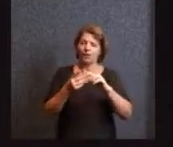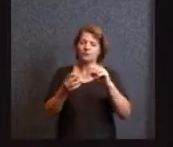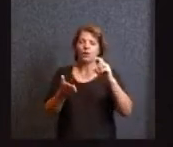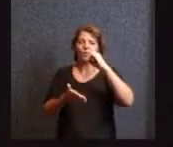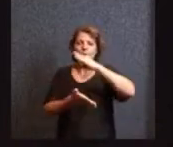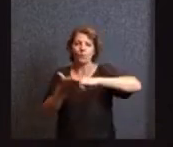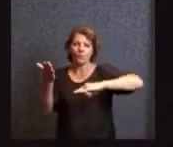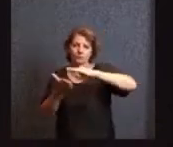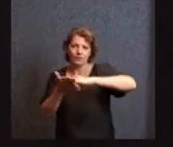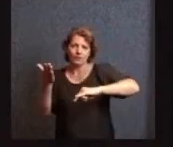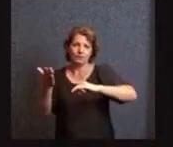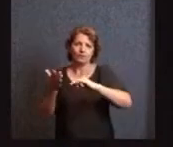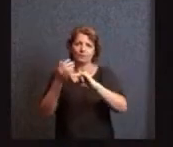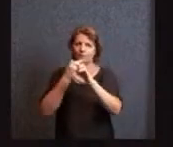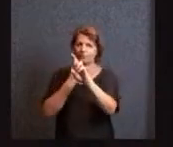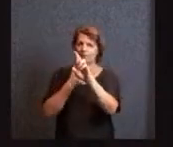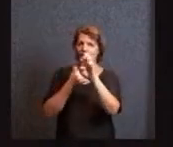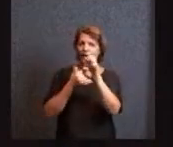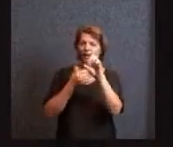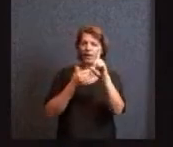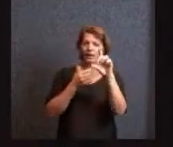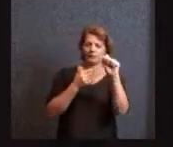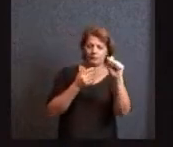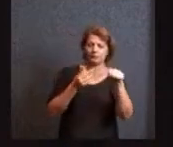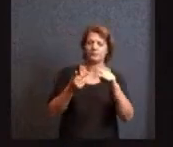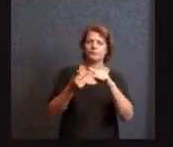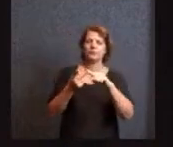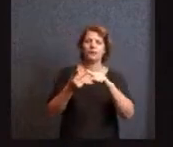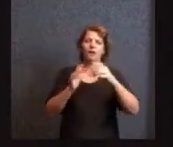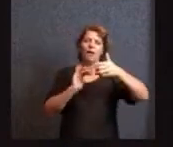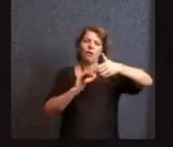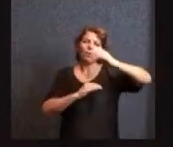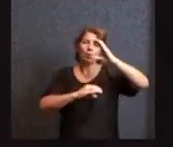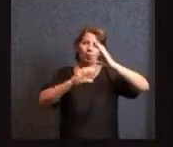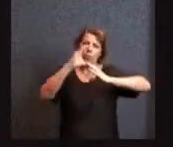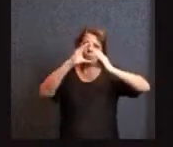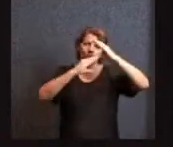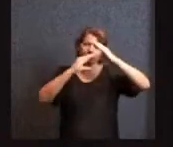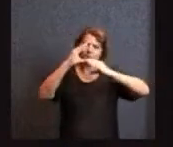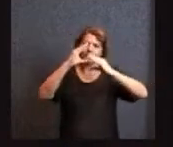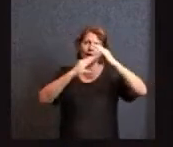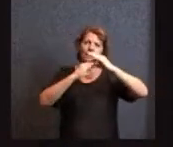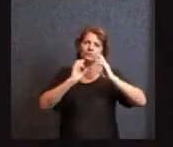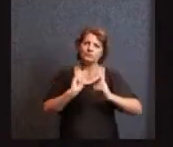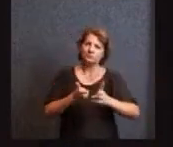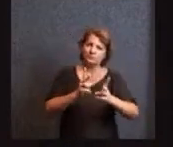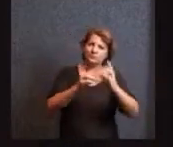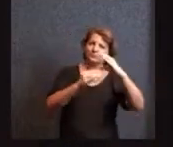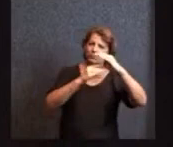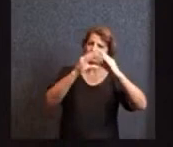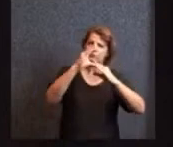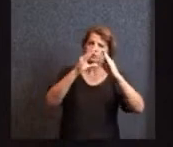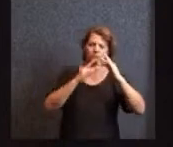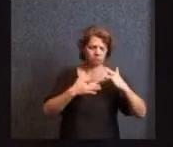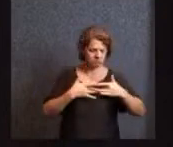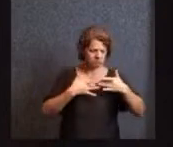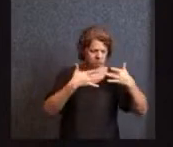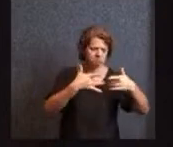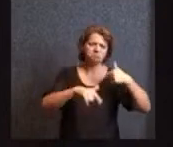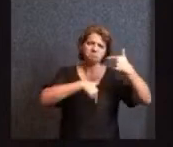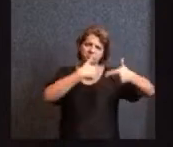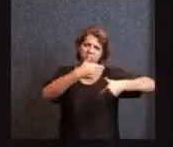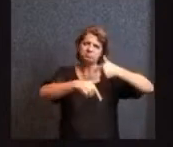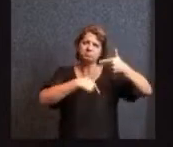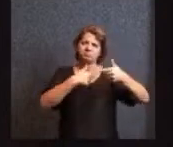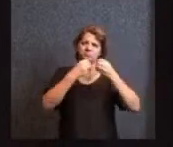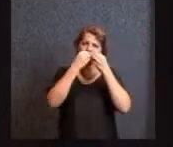direito administrativo, que é o REDA, na condição de efetivos, que também são pessoas que se dedicam, que trazem a sua